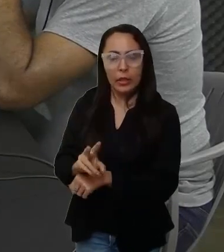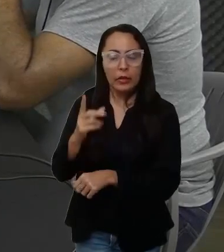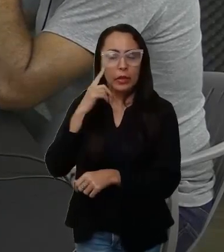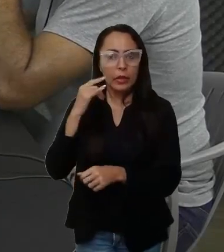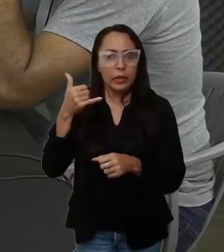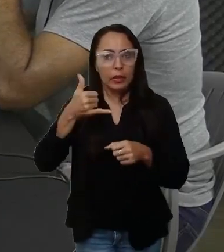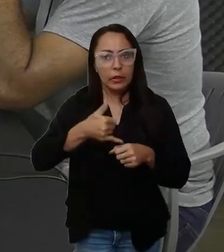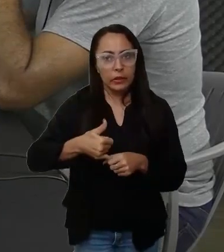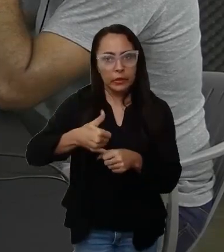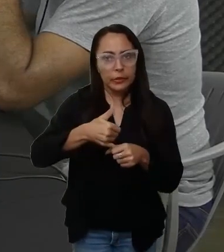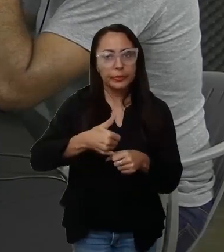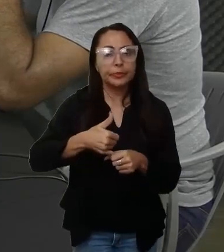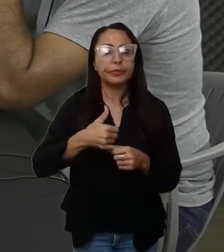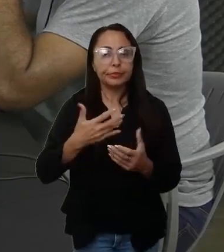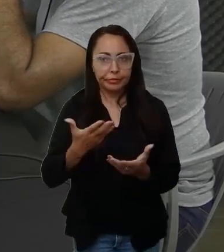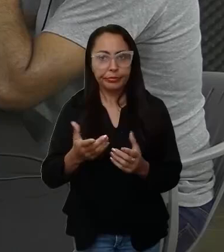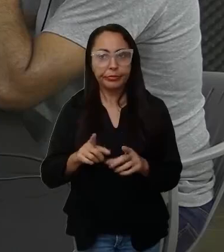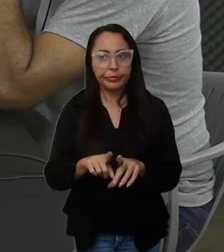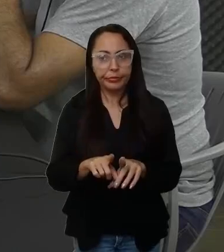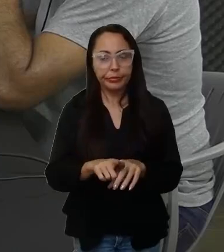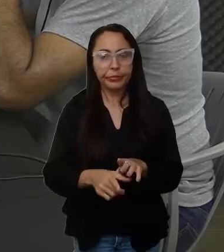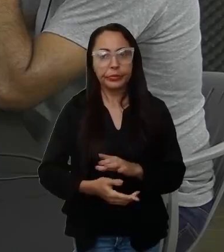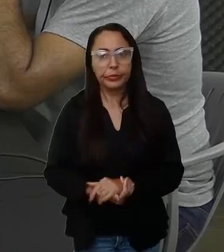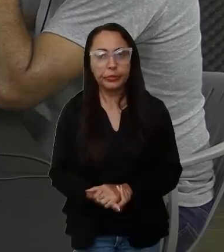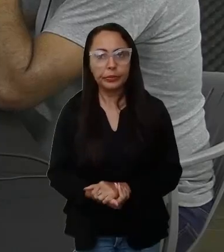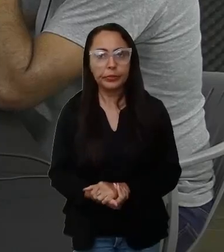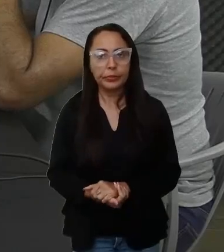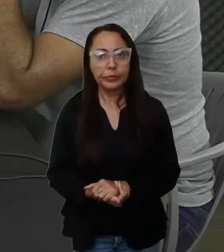são são carbono que estão